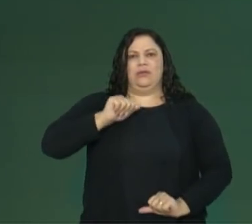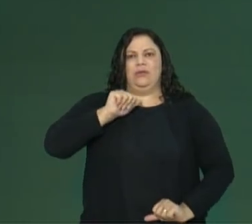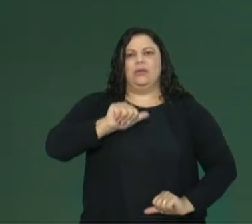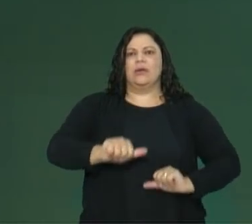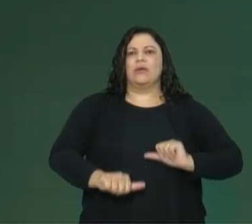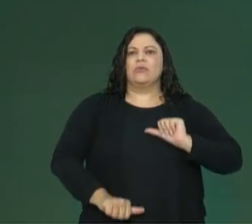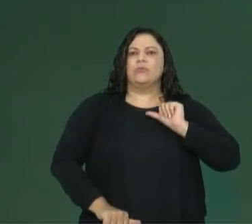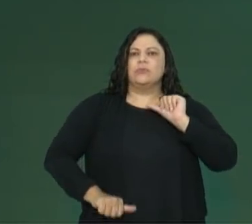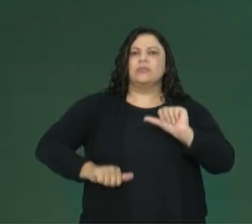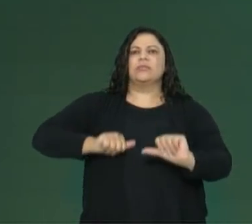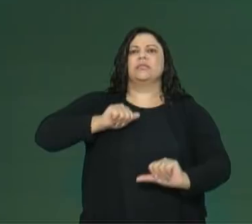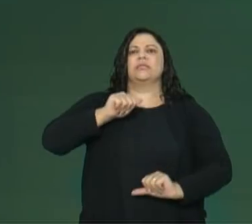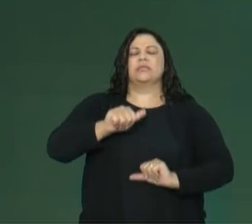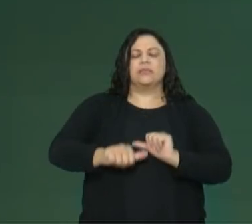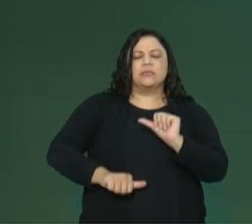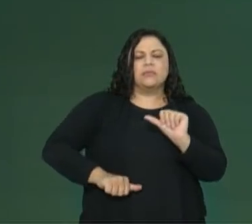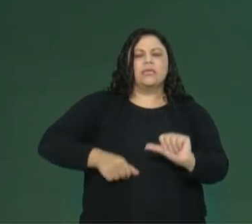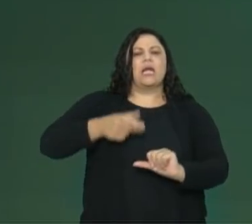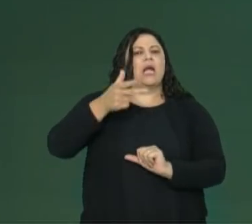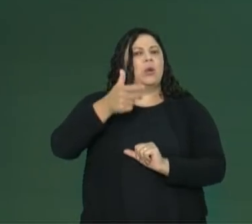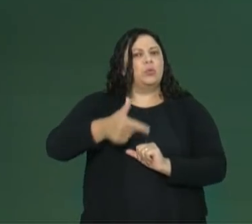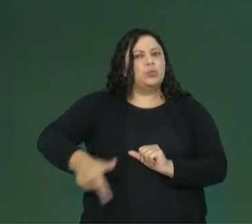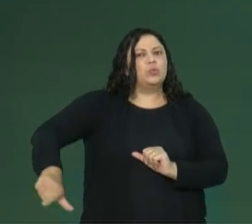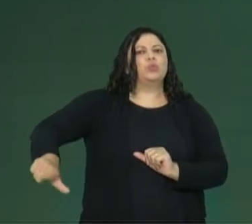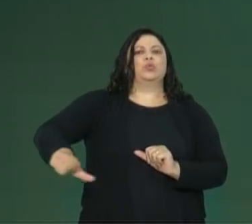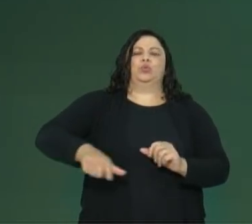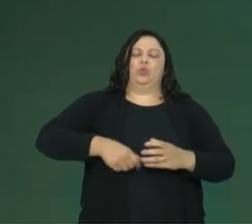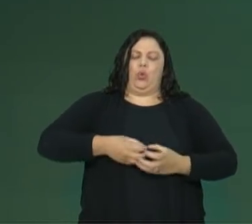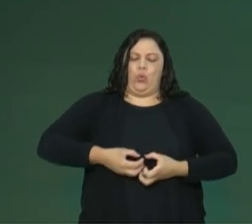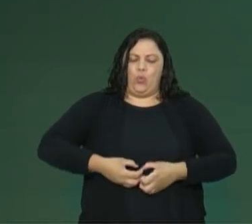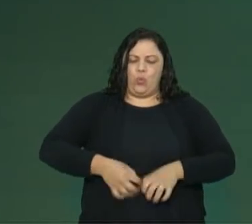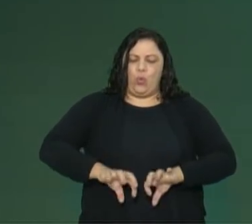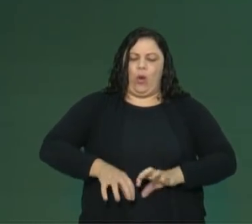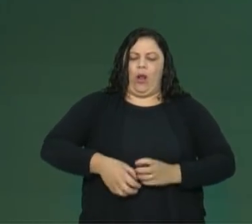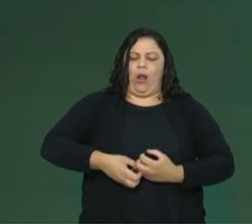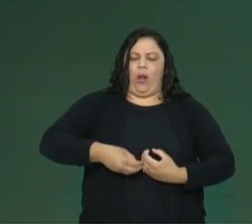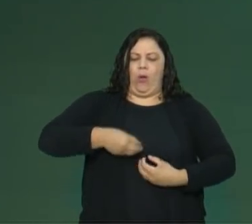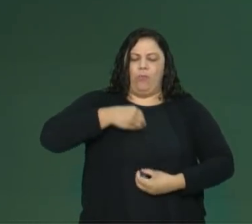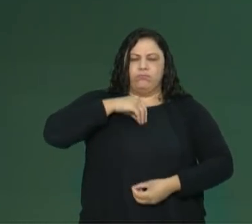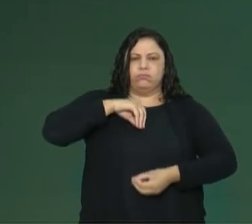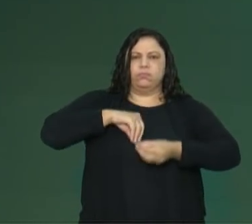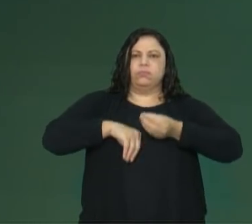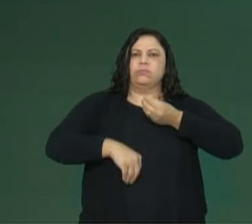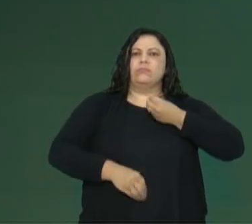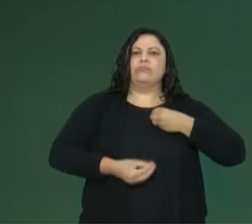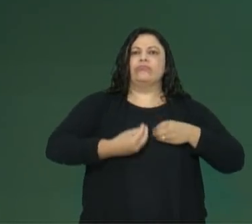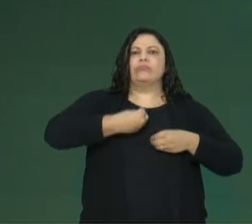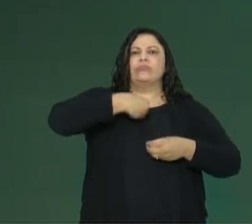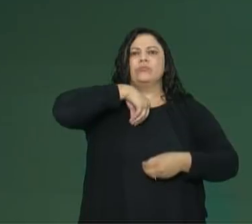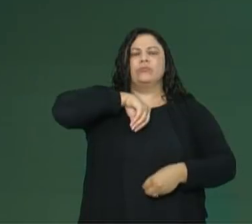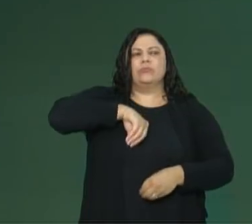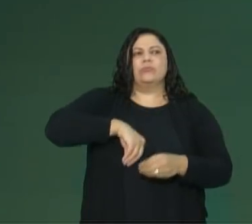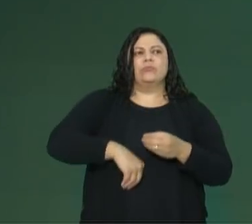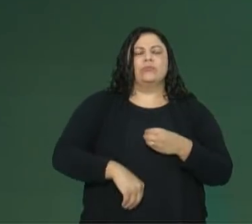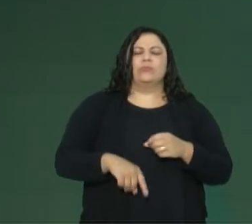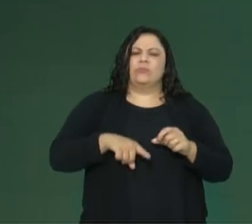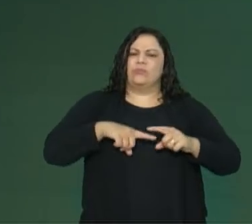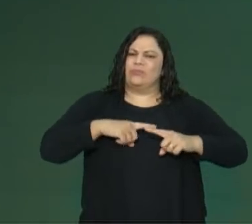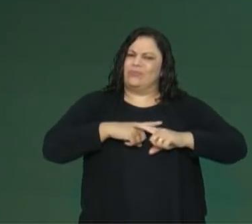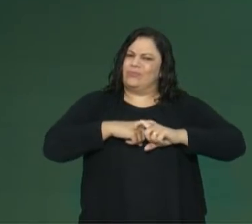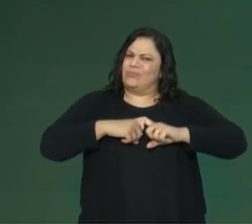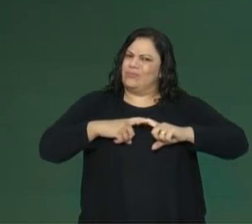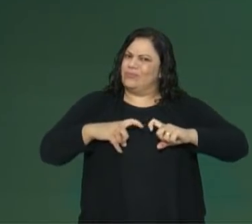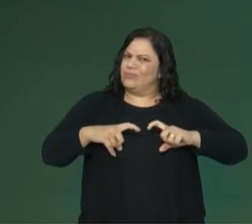produzir ovos no seu intestino, esses ovos são eliminados nas fezes e a contaminação vai indo. Eles são vermes que têm um ciclo